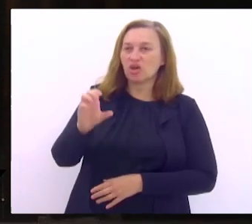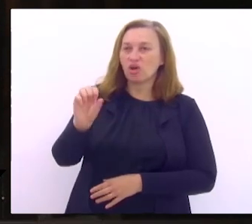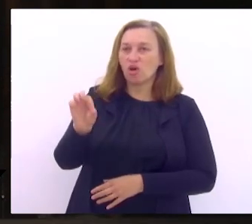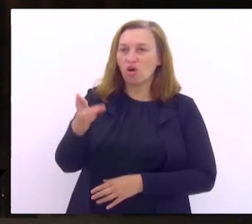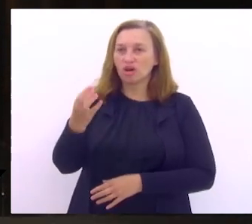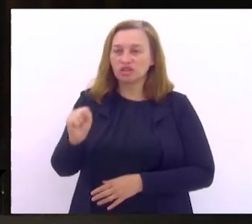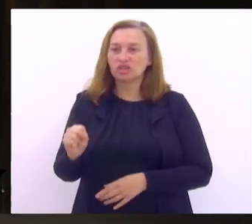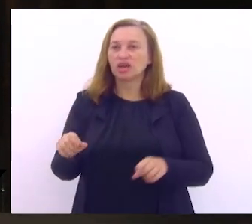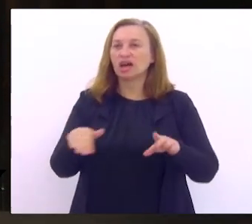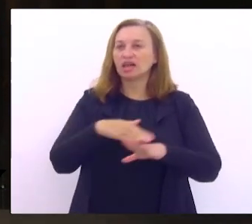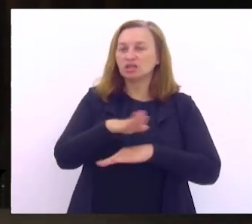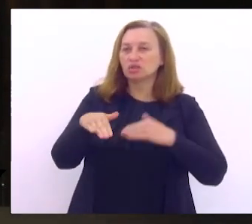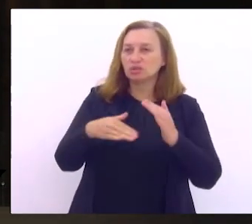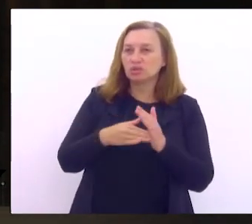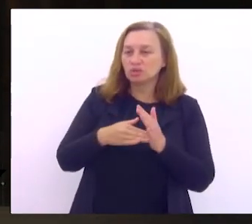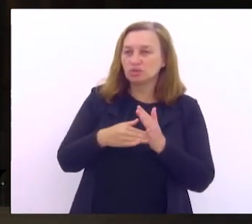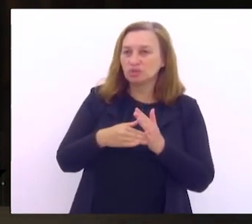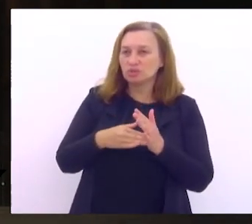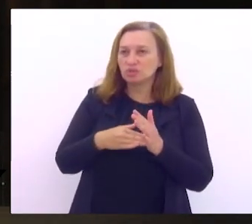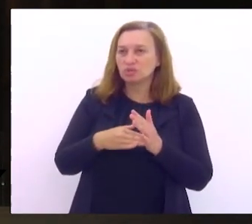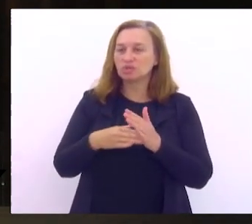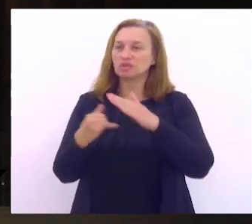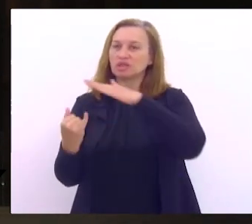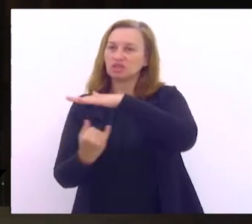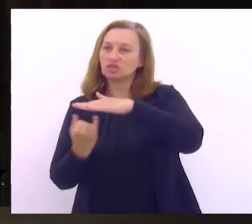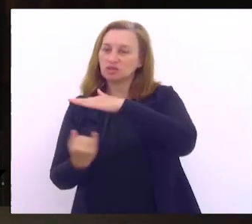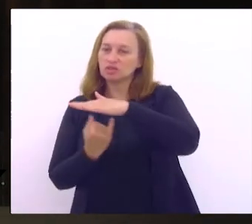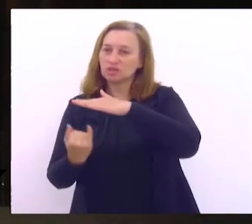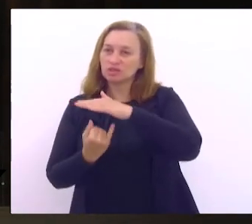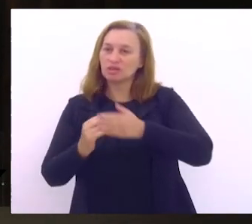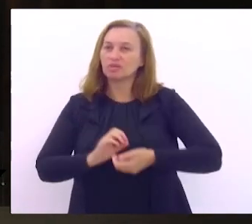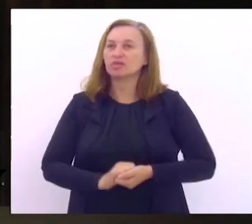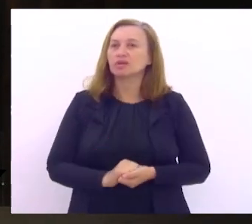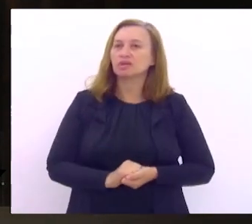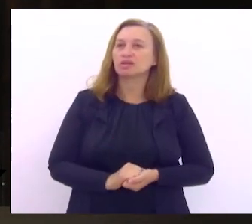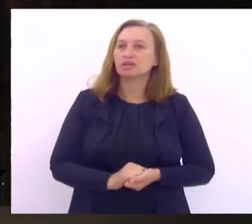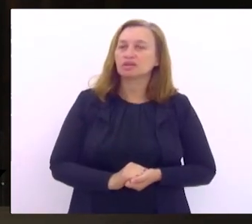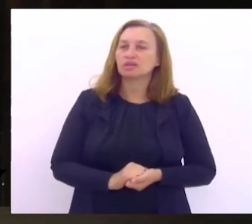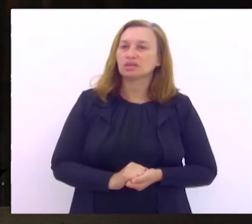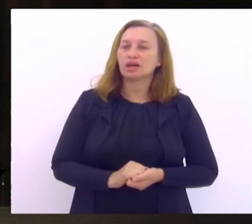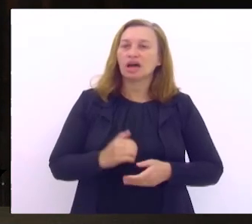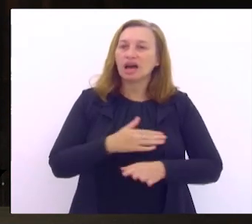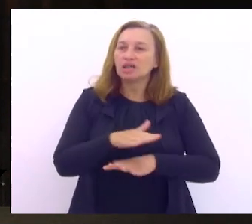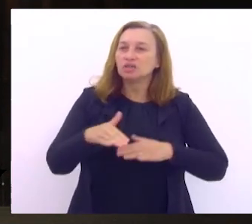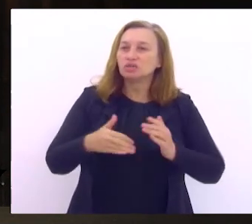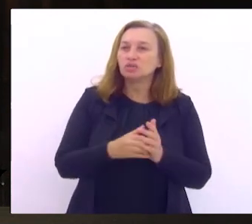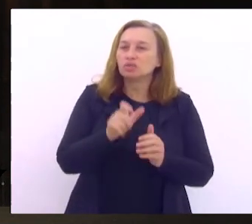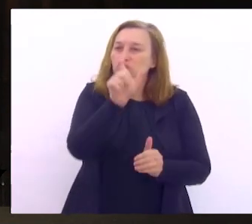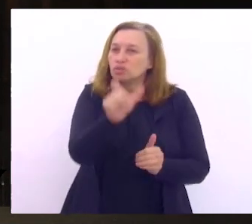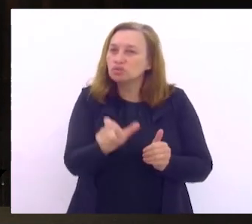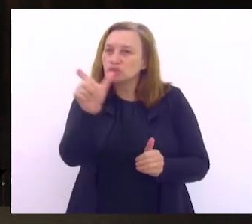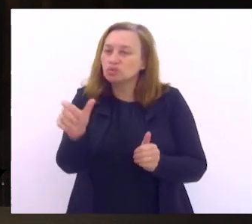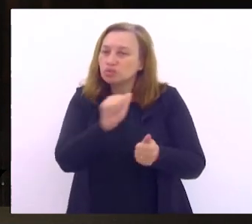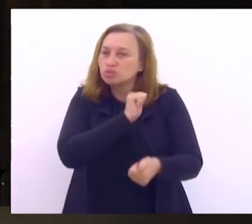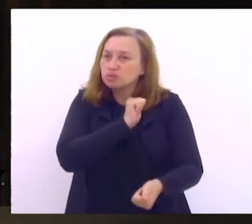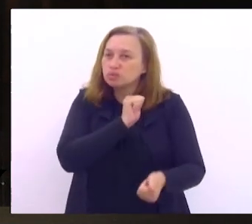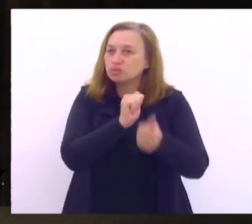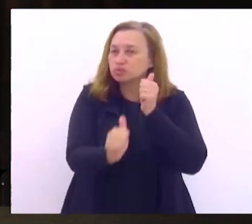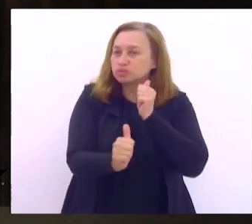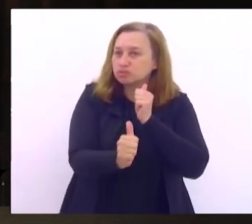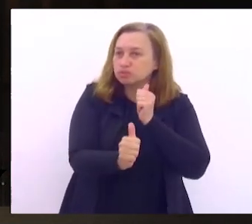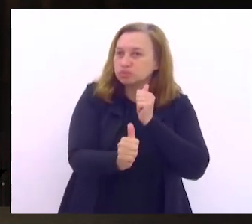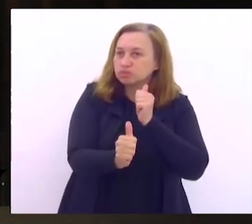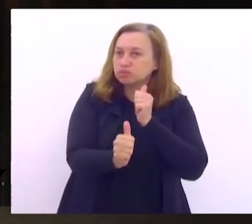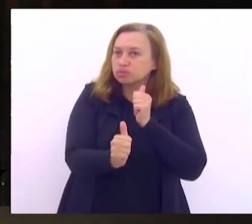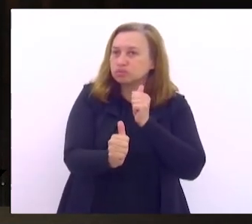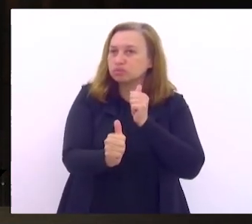da FERAT, da AVAT, da Comissão Consultiva, aos notáveis atletas aqui presentes, técnicos, técnicas e